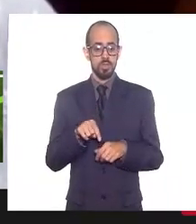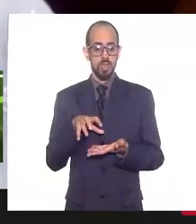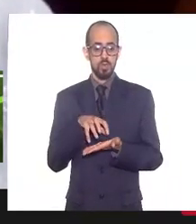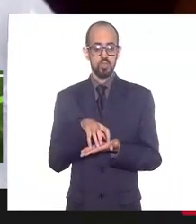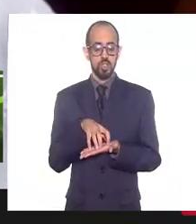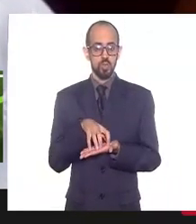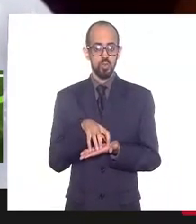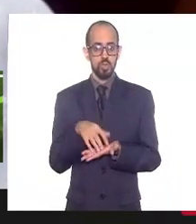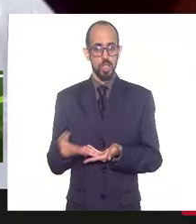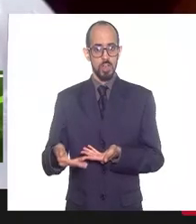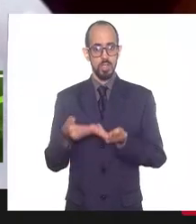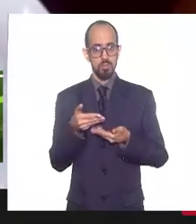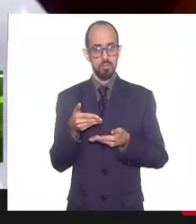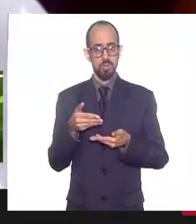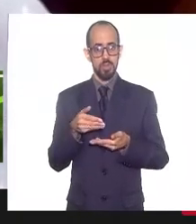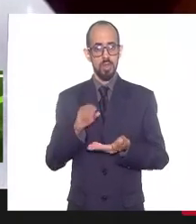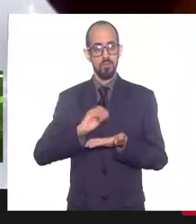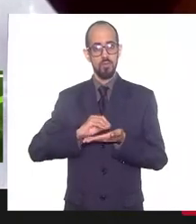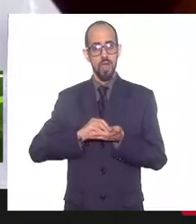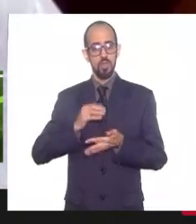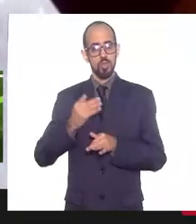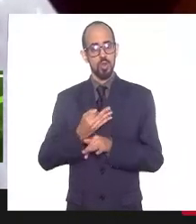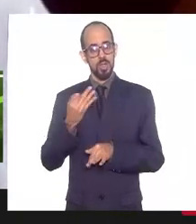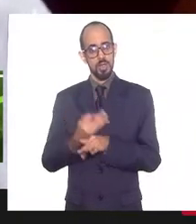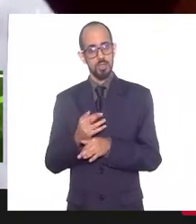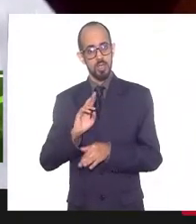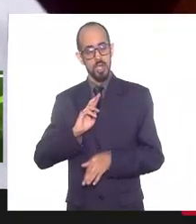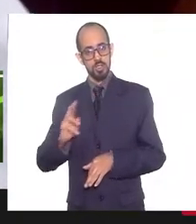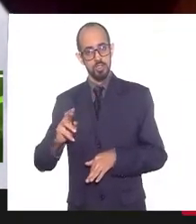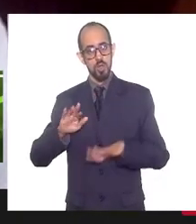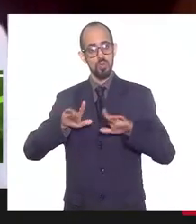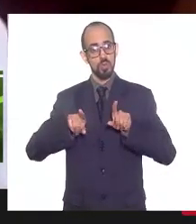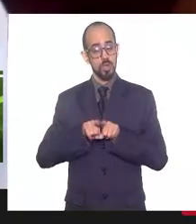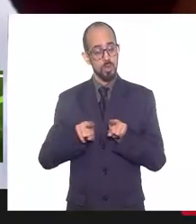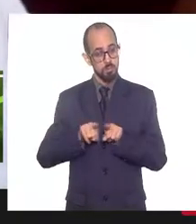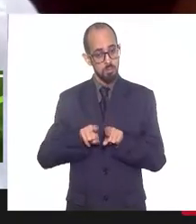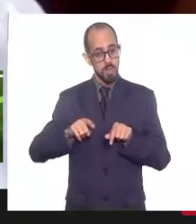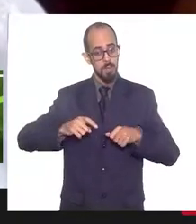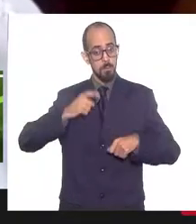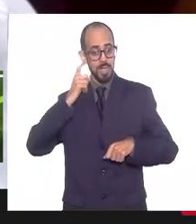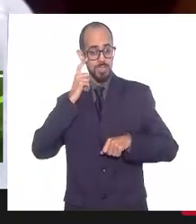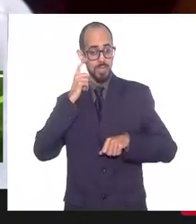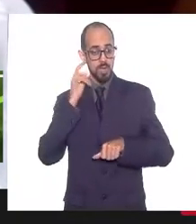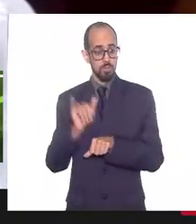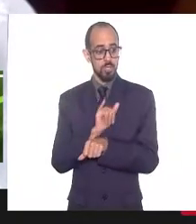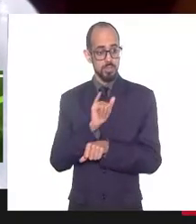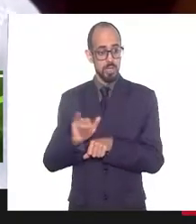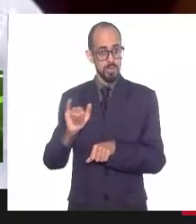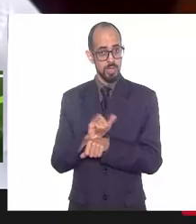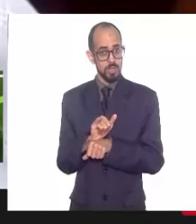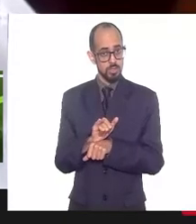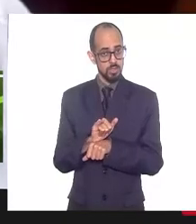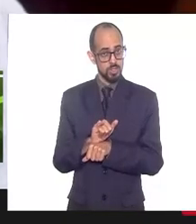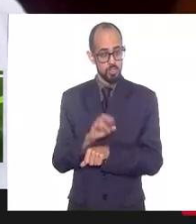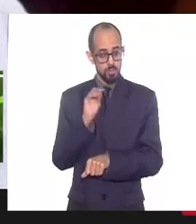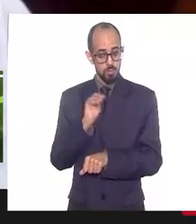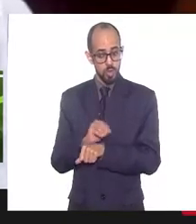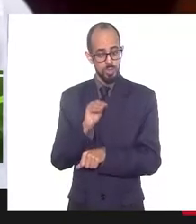às Vítimas de Intolerância Religiosa, e que possamos pensar numa estratégia de